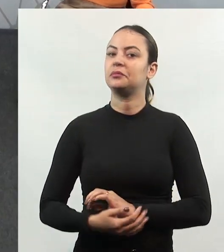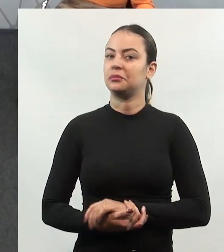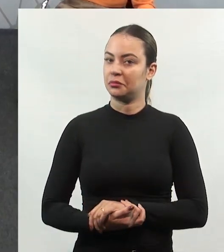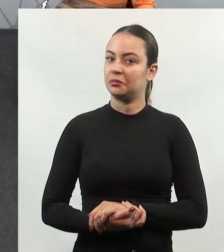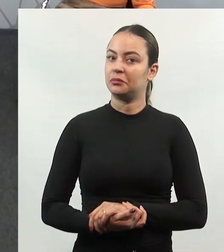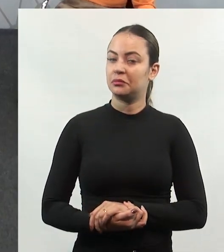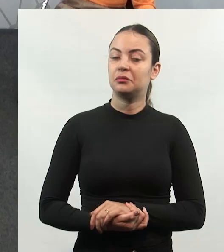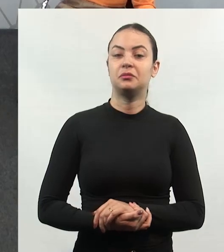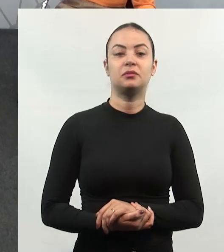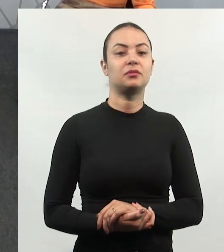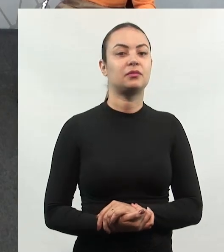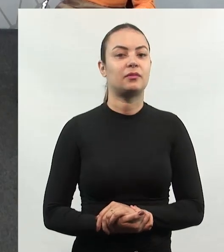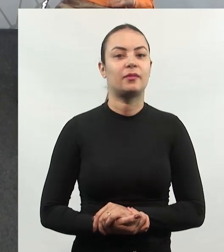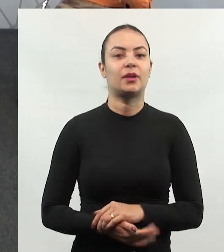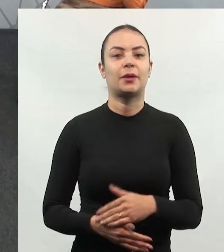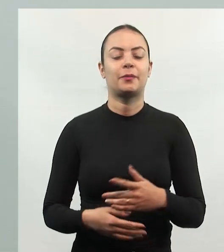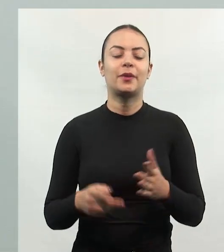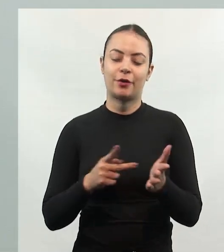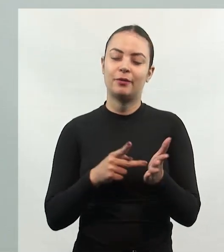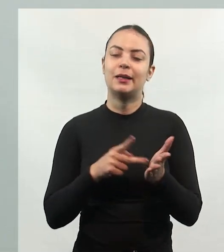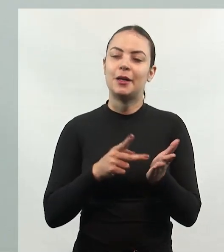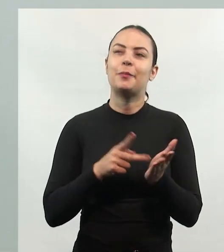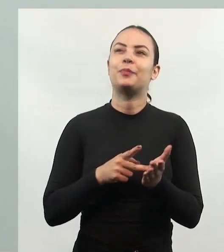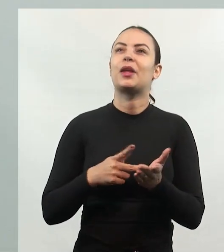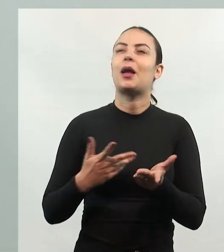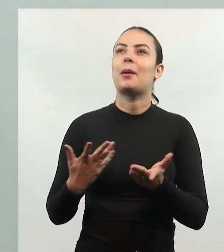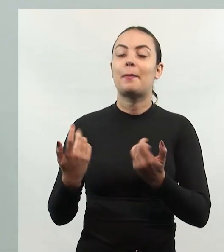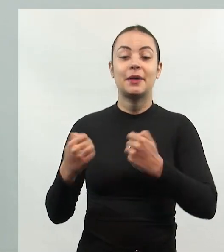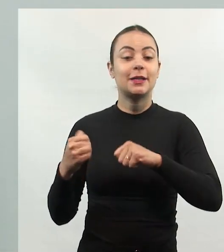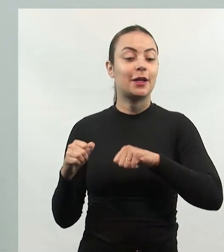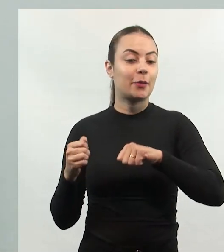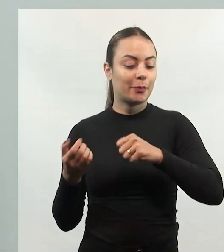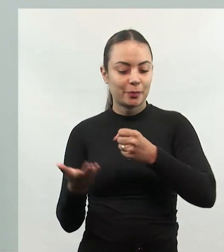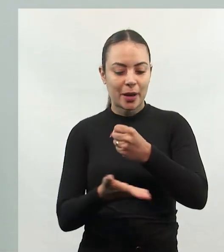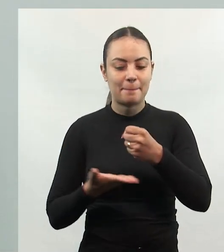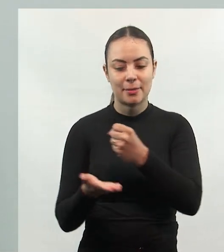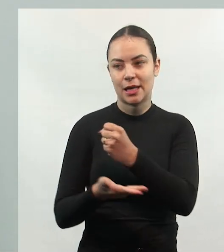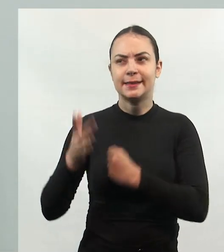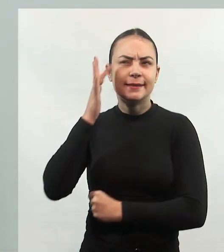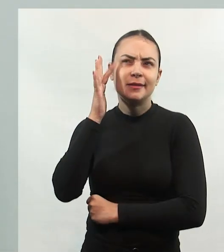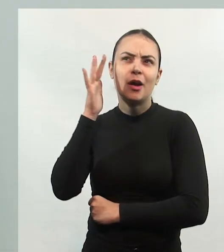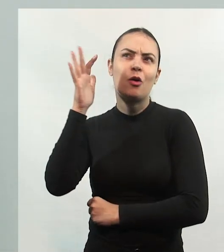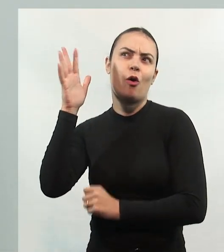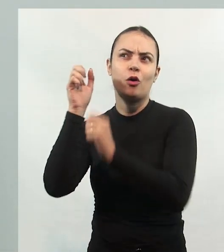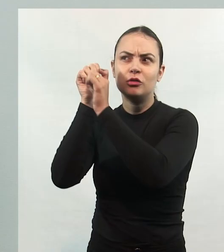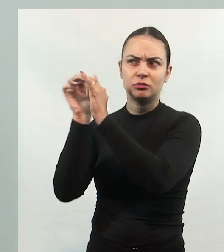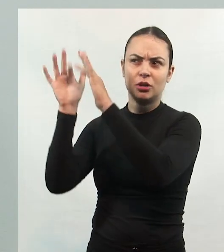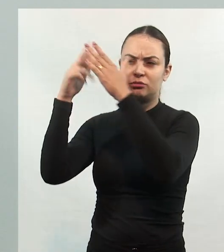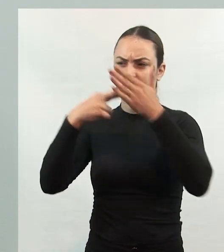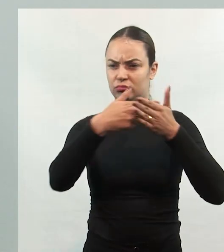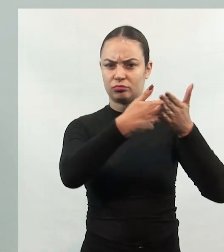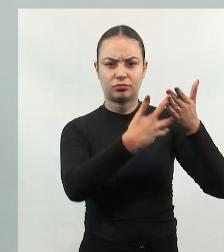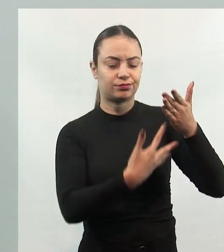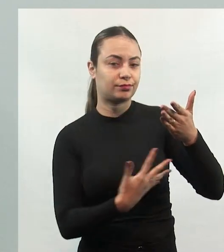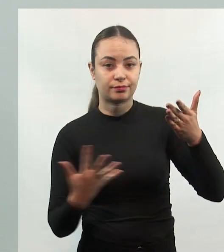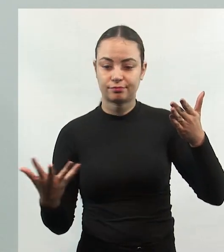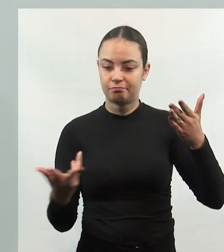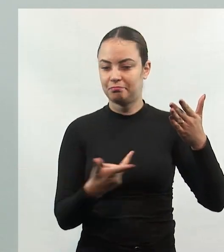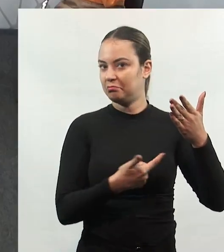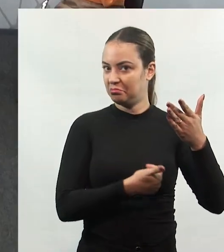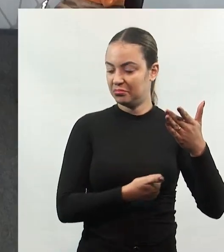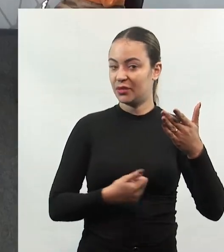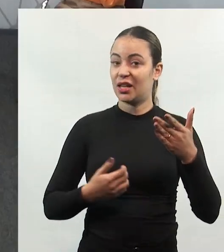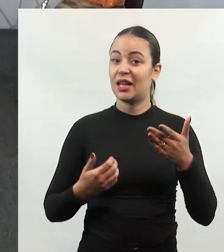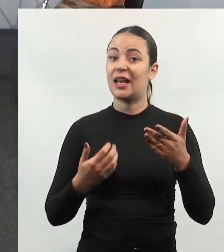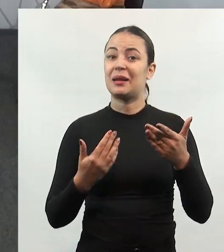eu fui para casa, eu chorei tanto, falei, mãe, acabou-se tudo. Gente, eu chorei, eu falei, e agora? E aí fui